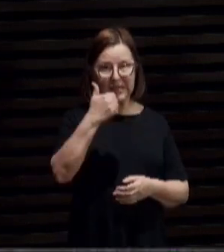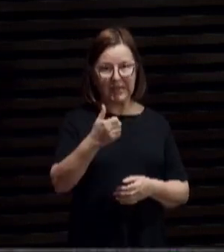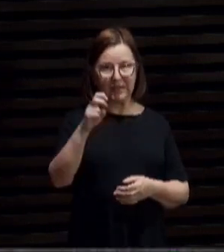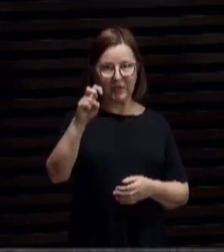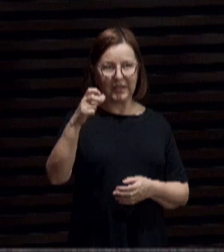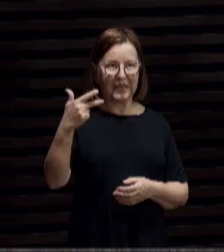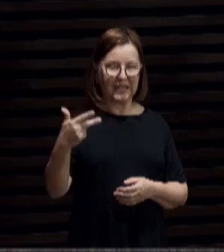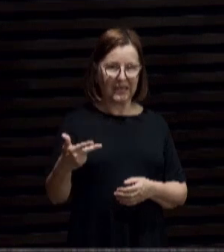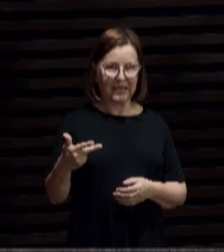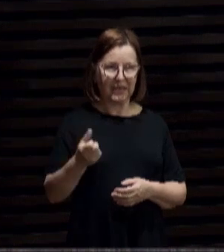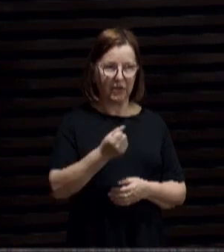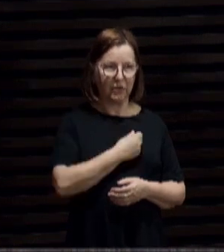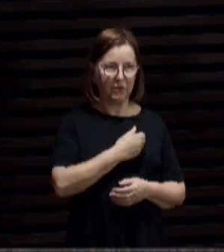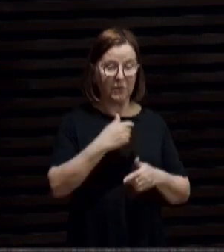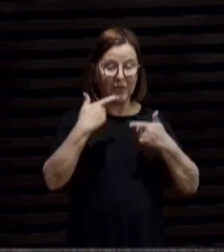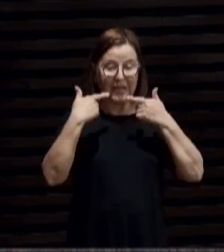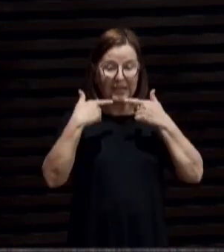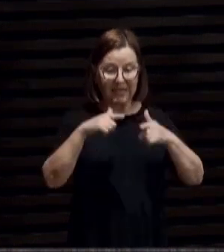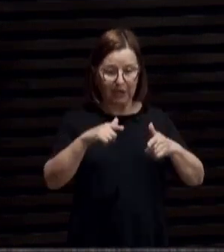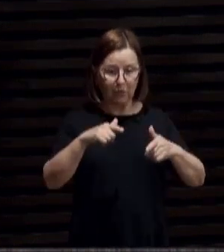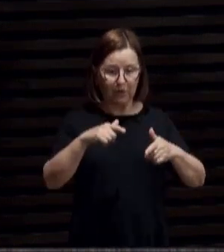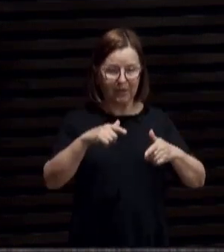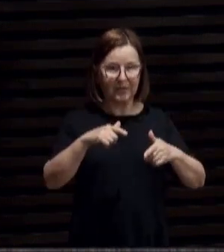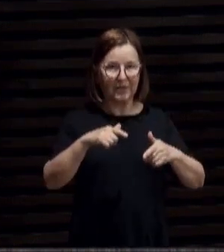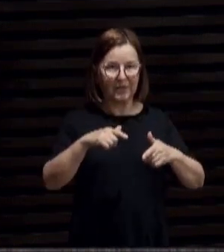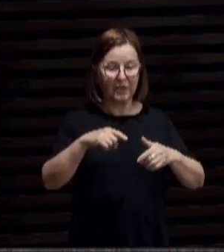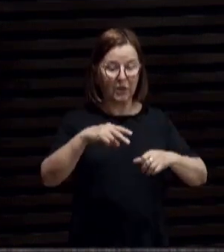153 era o número das línguas do mundo naquela época.